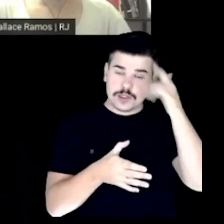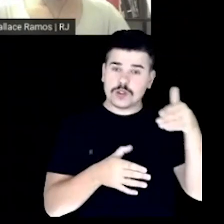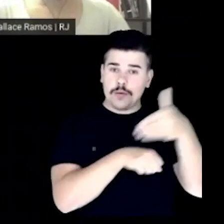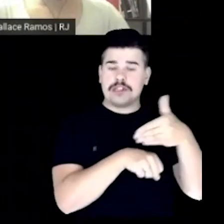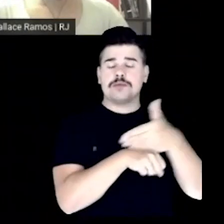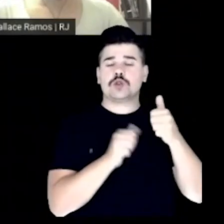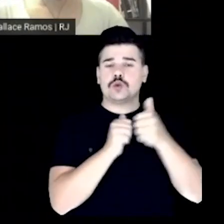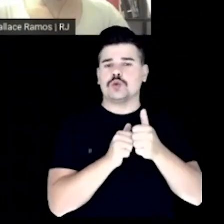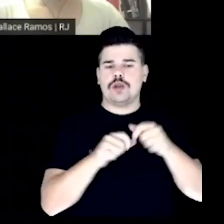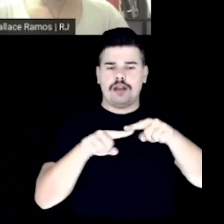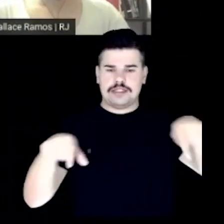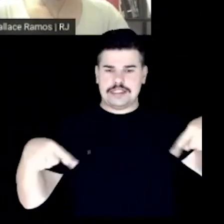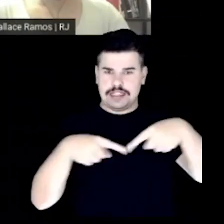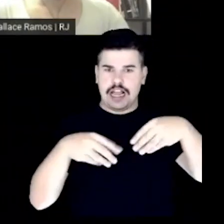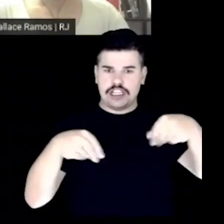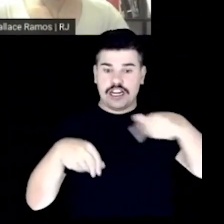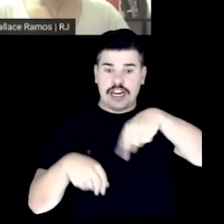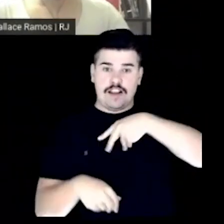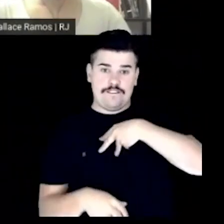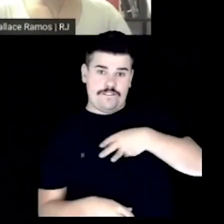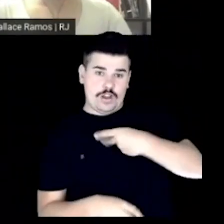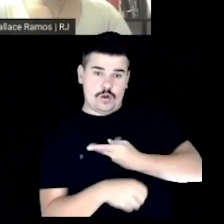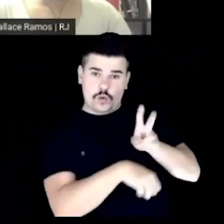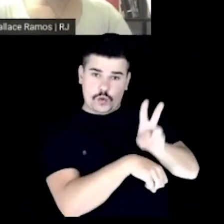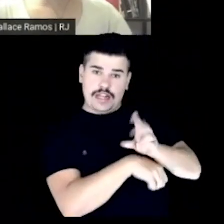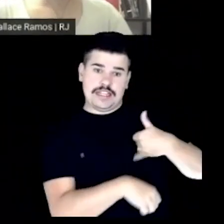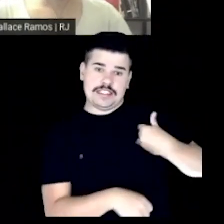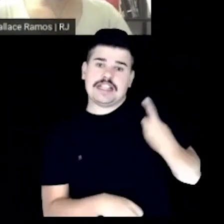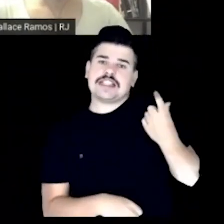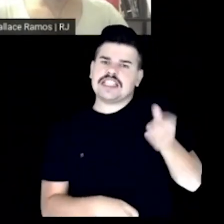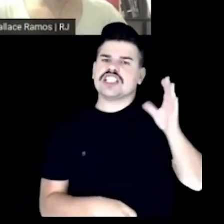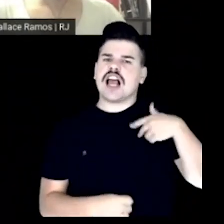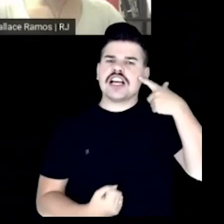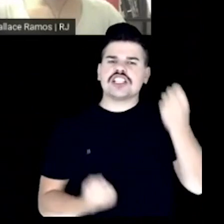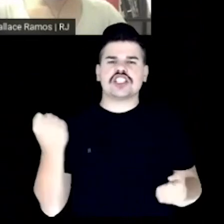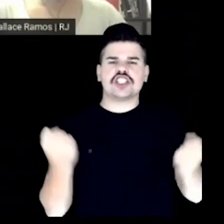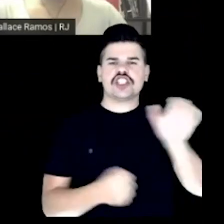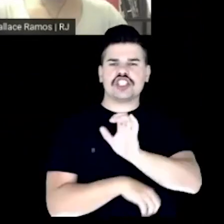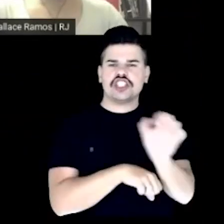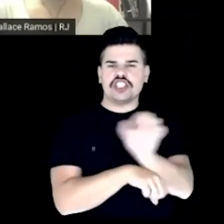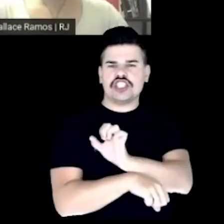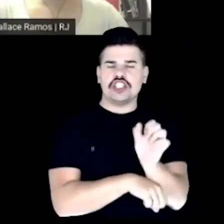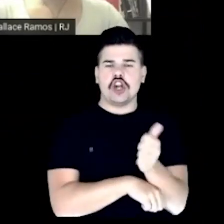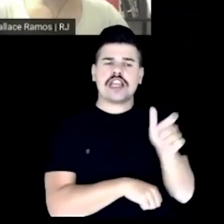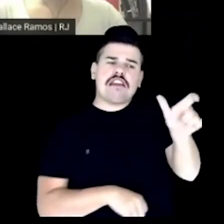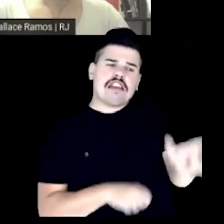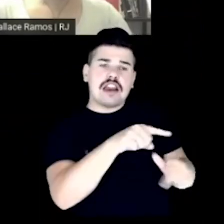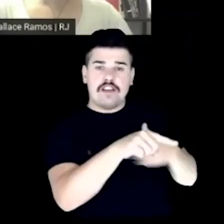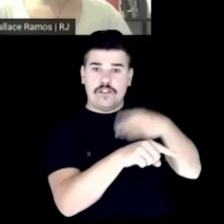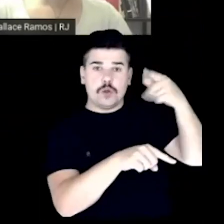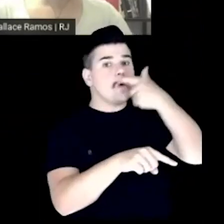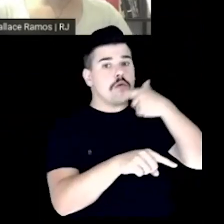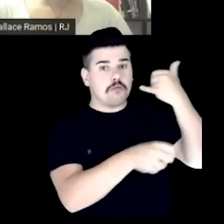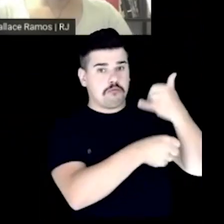que é filho de latifundiário e ele tem vários privilégios na cidade, porque ele é filho de latifundiário. Então, ele tem 16 anos e dirige, e todo mundo na cidade meio que aceita isso